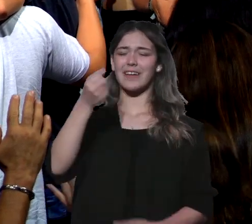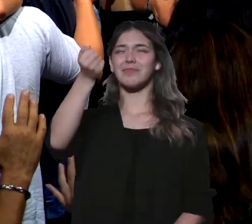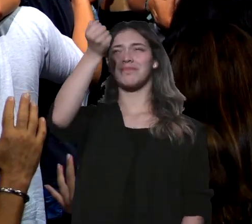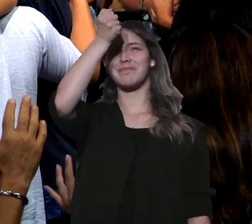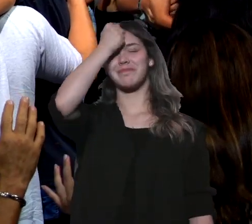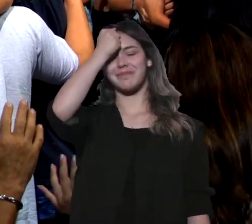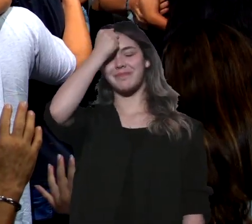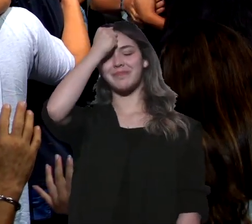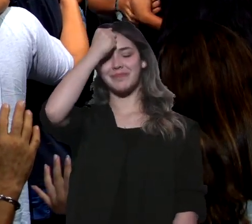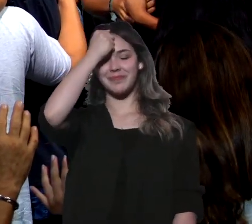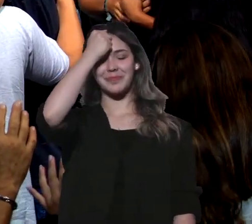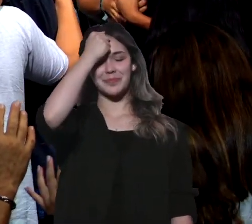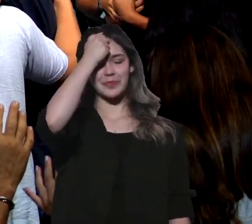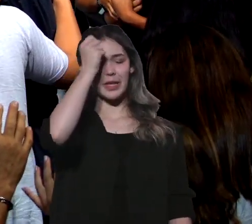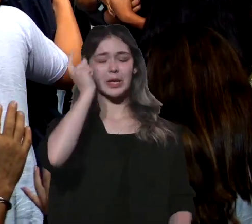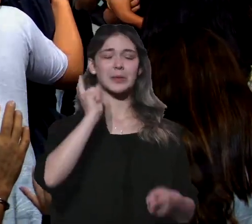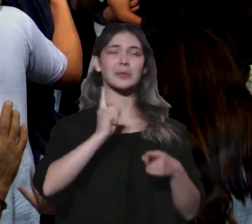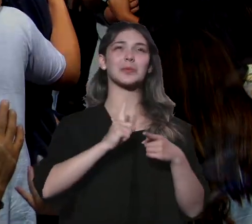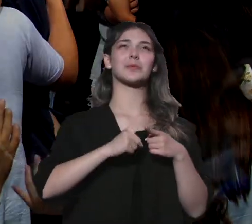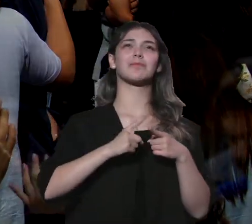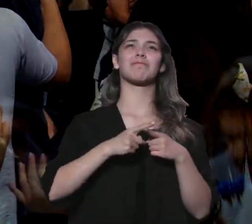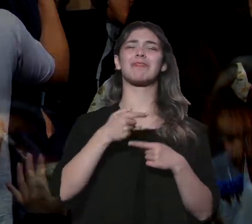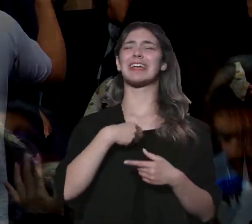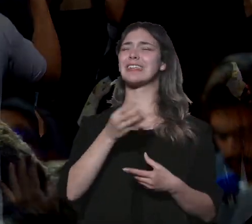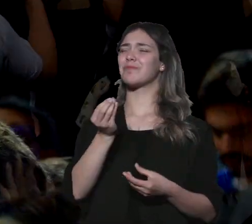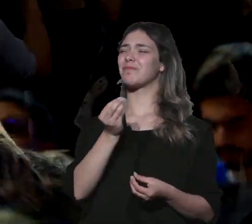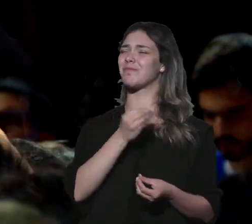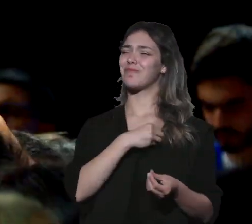arrependo porque eu peco